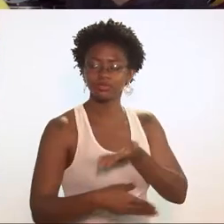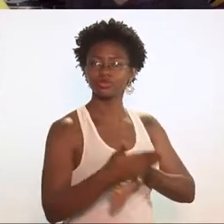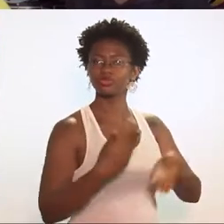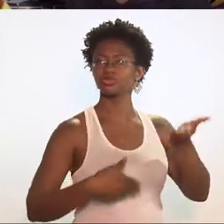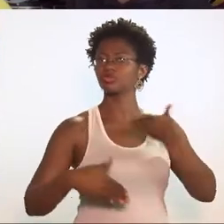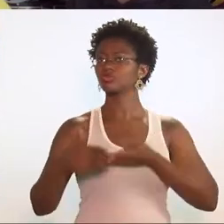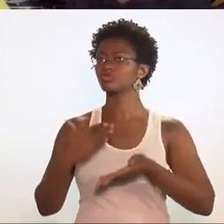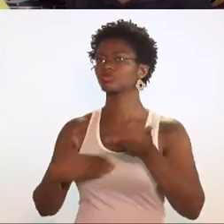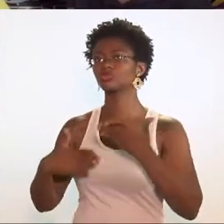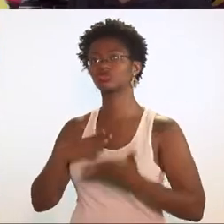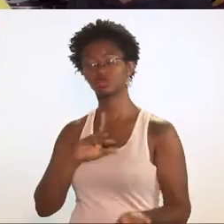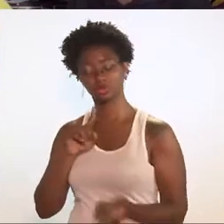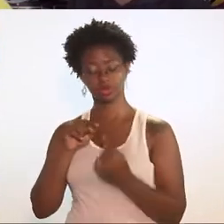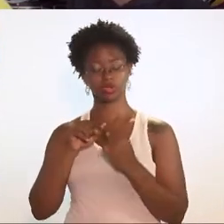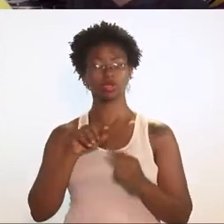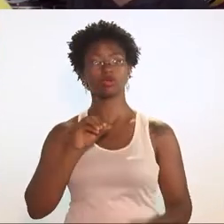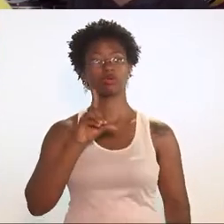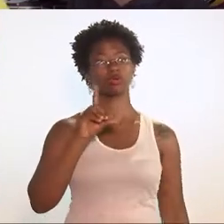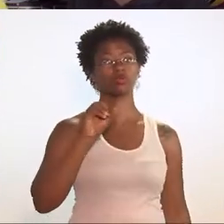fraternidade.